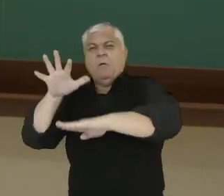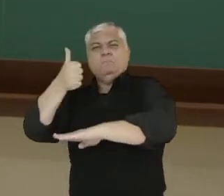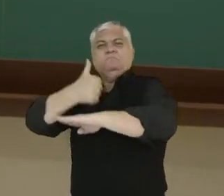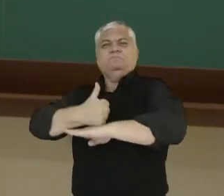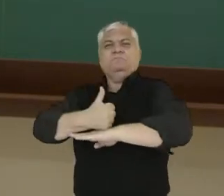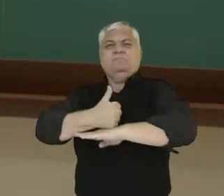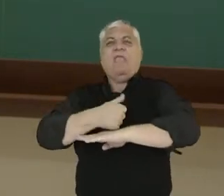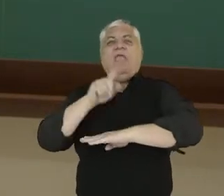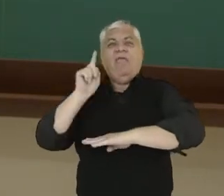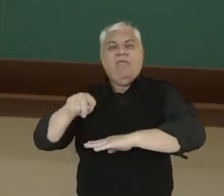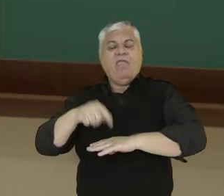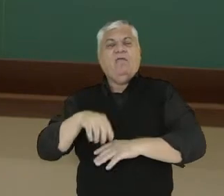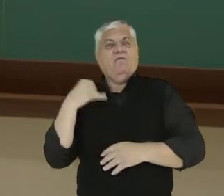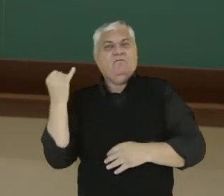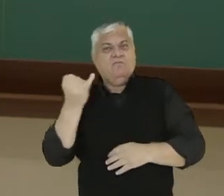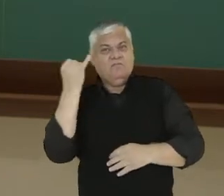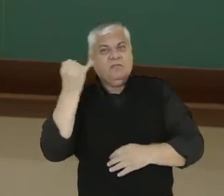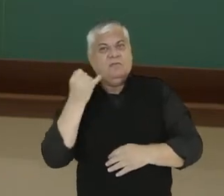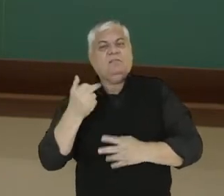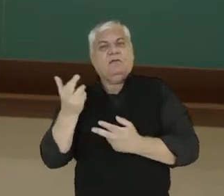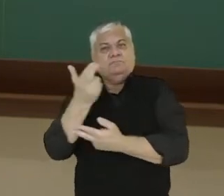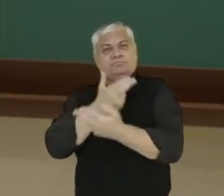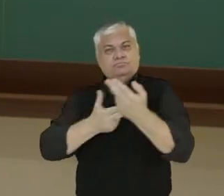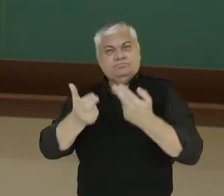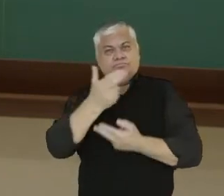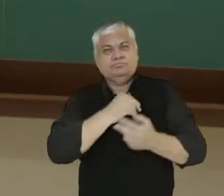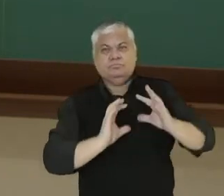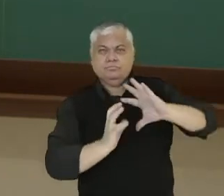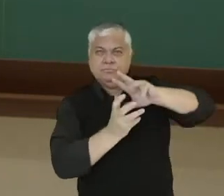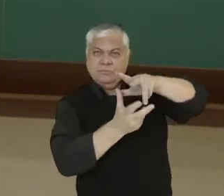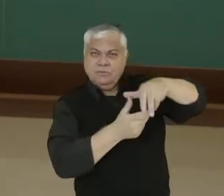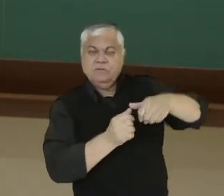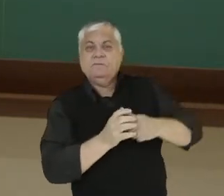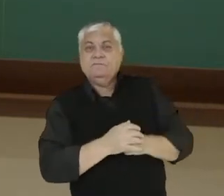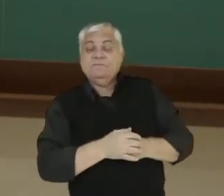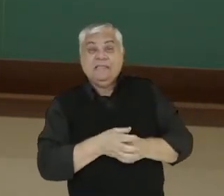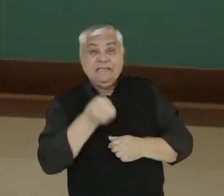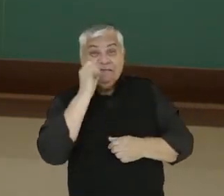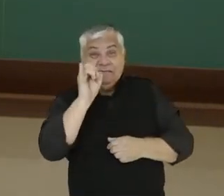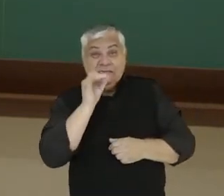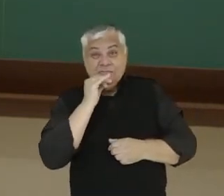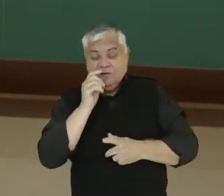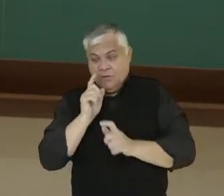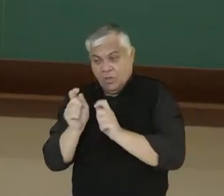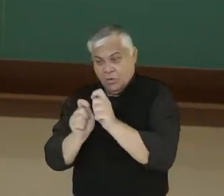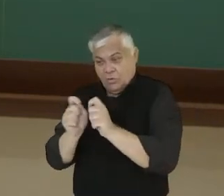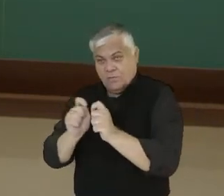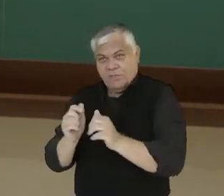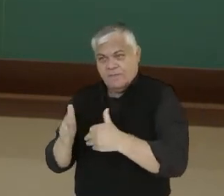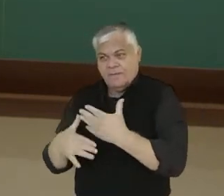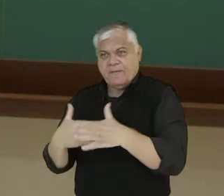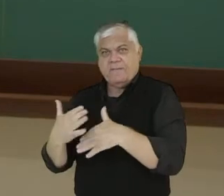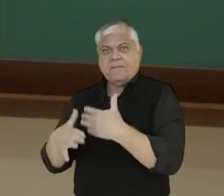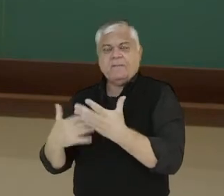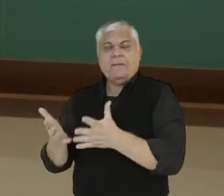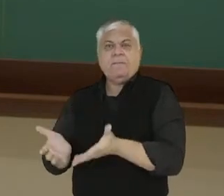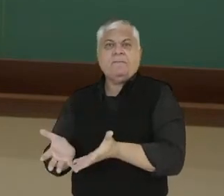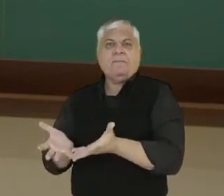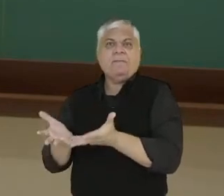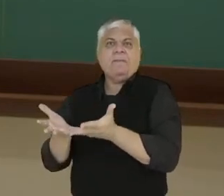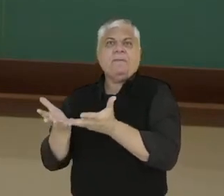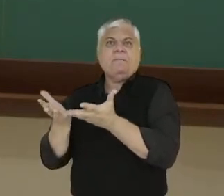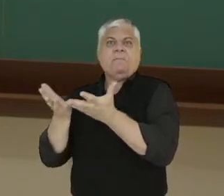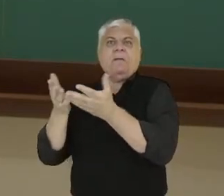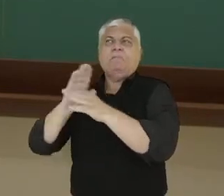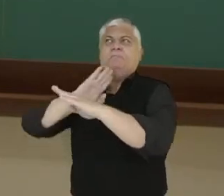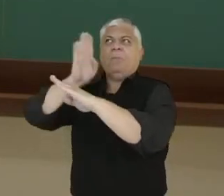um papel fundamental nas relações internacionais. Então, se tem uma economia desenvolvida, que está muito à frente da